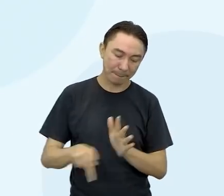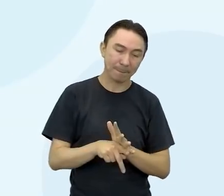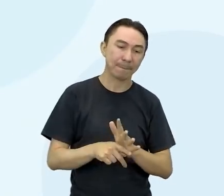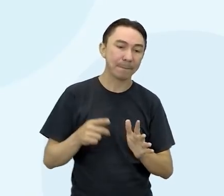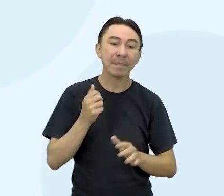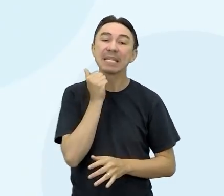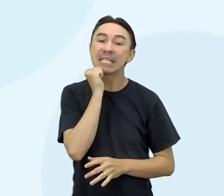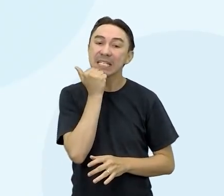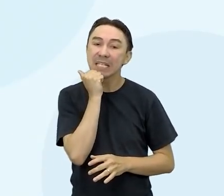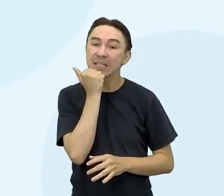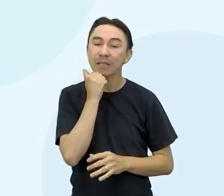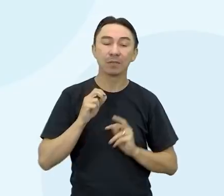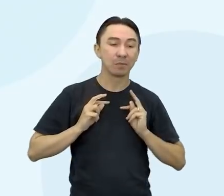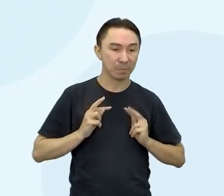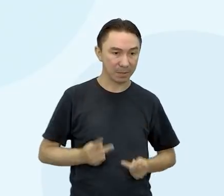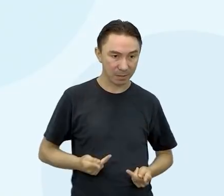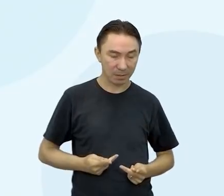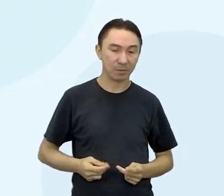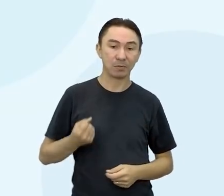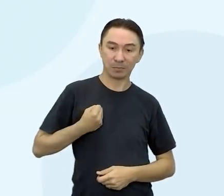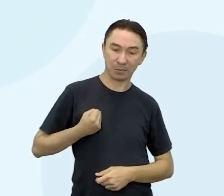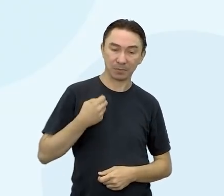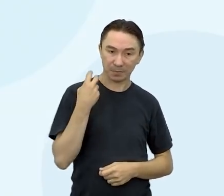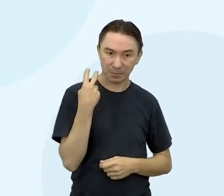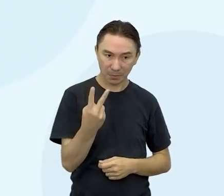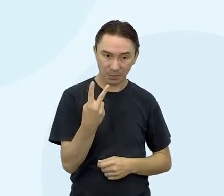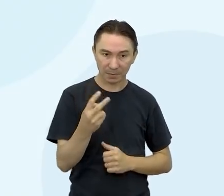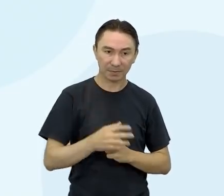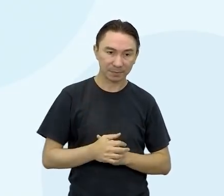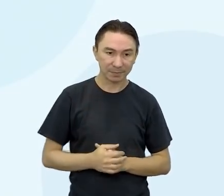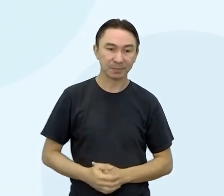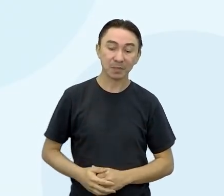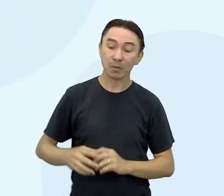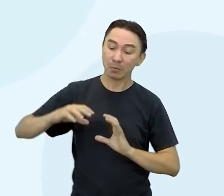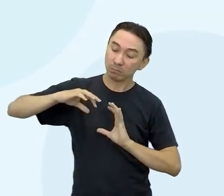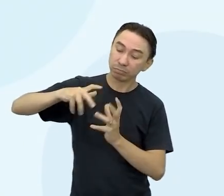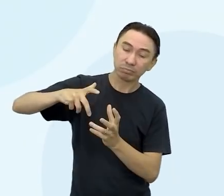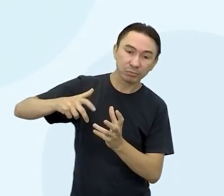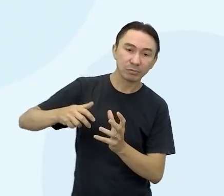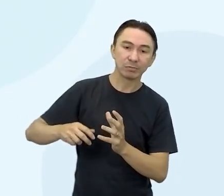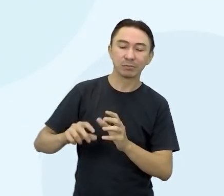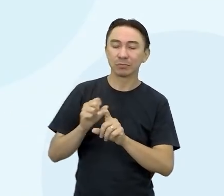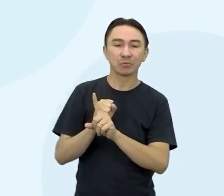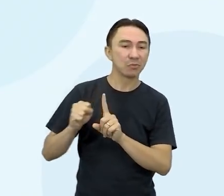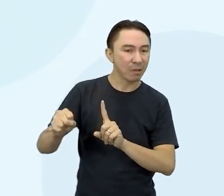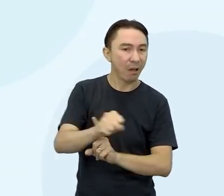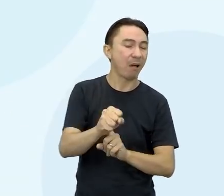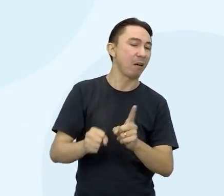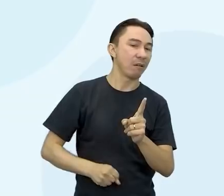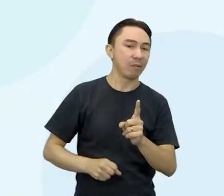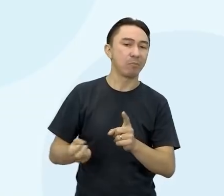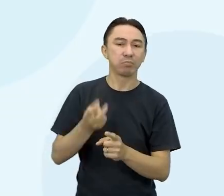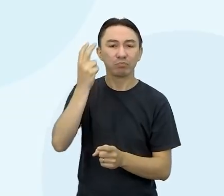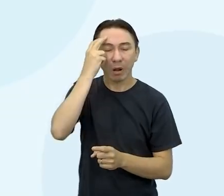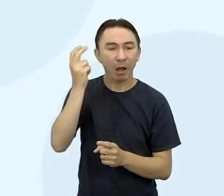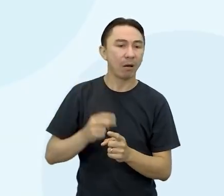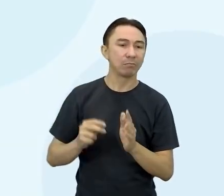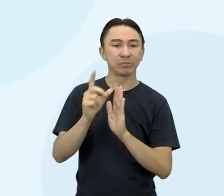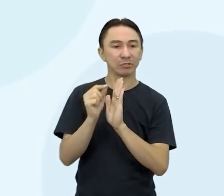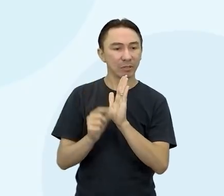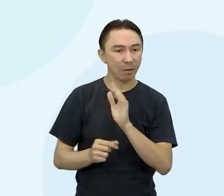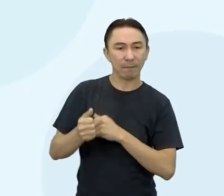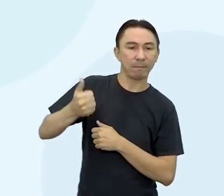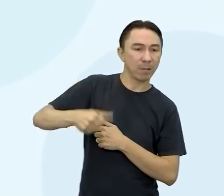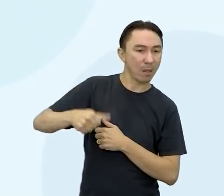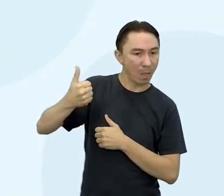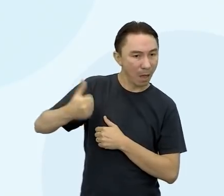a competência 2, analisar o mundo social, cultural e digital e o meio técnico, científico e informacional com base